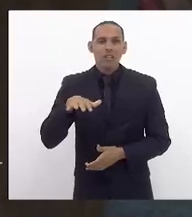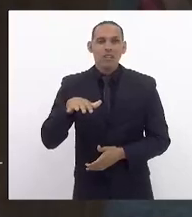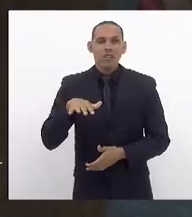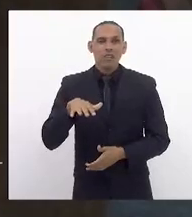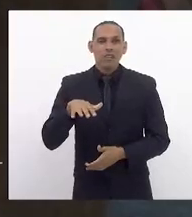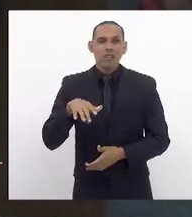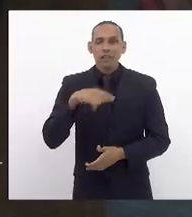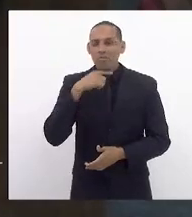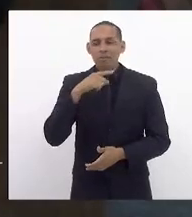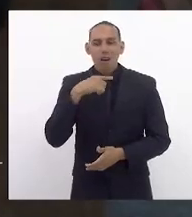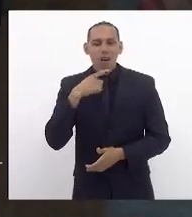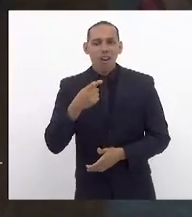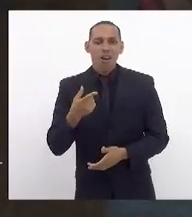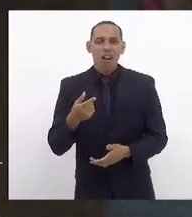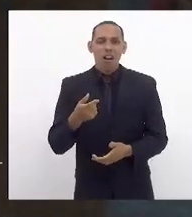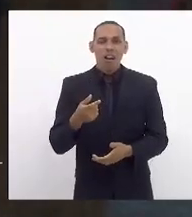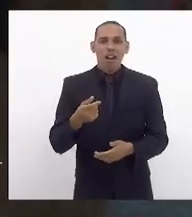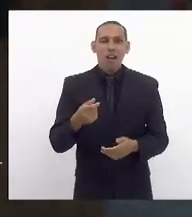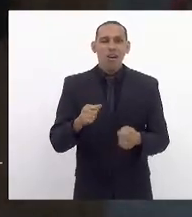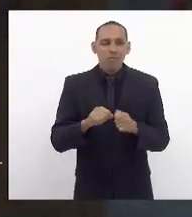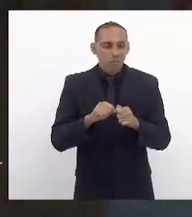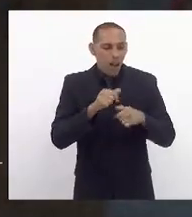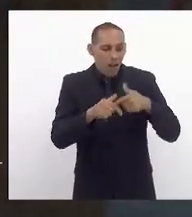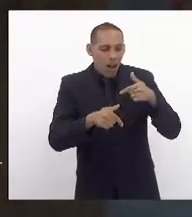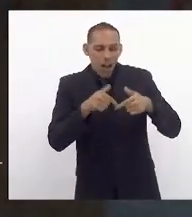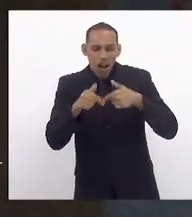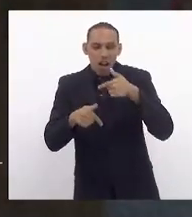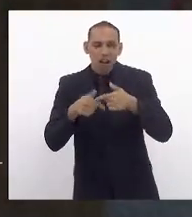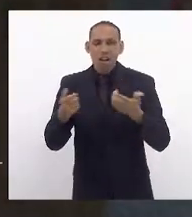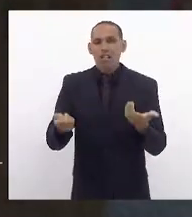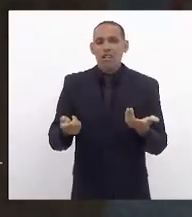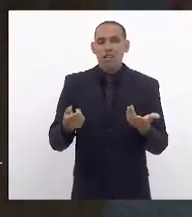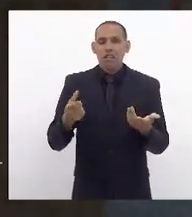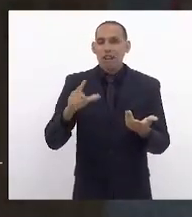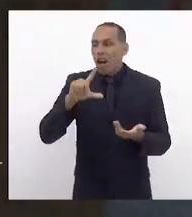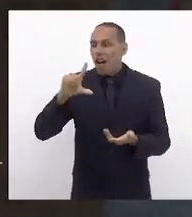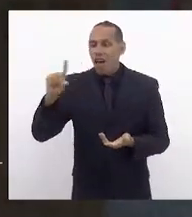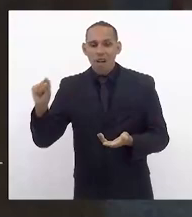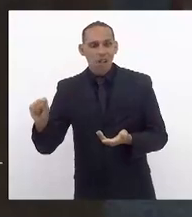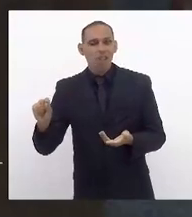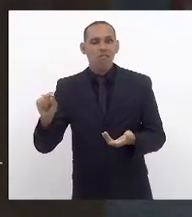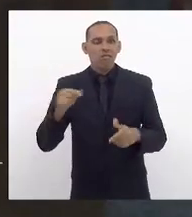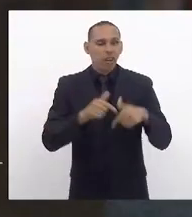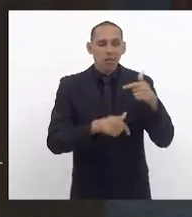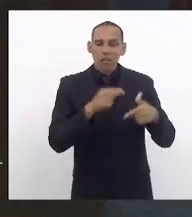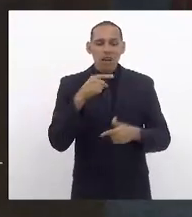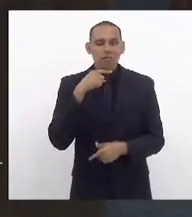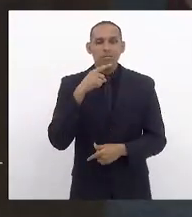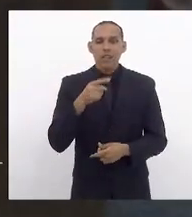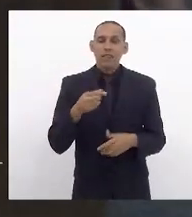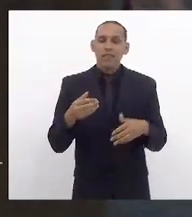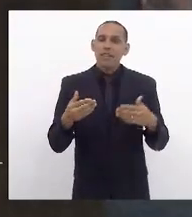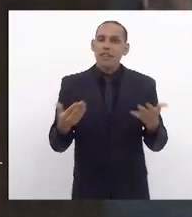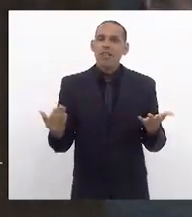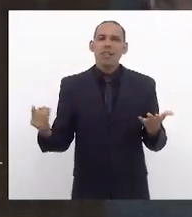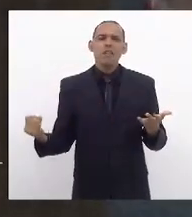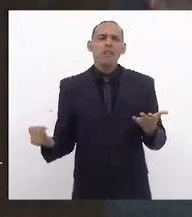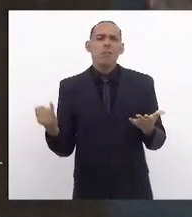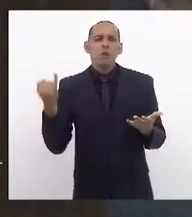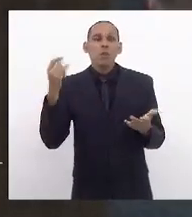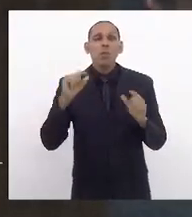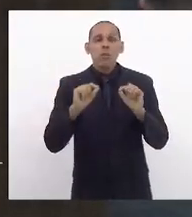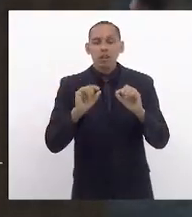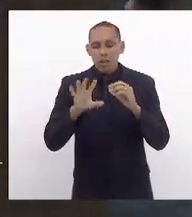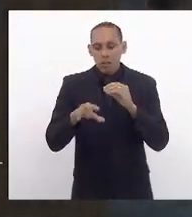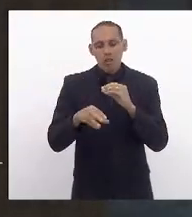totalmente incapazes de exercer as suas funções, de poder sair e trabalhar. Por isso, a necessidade de